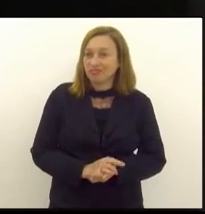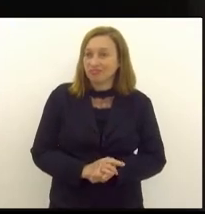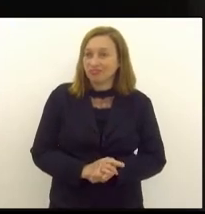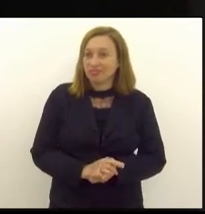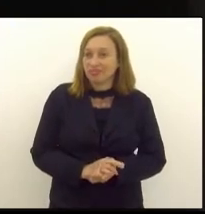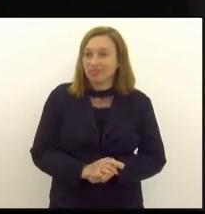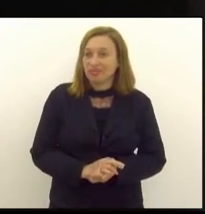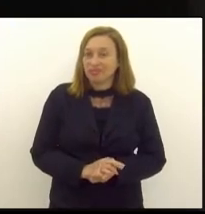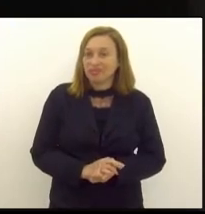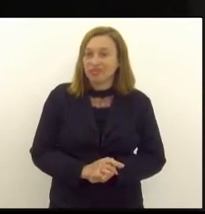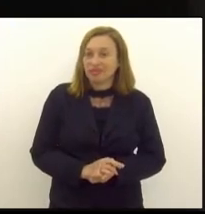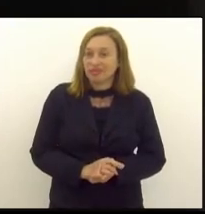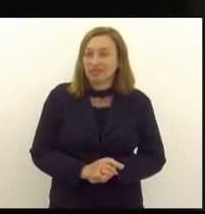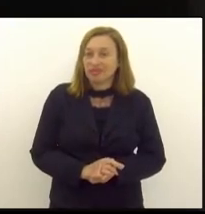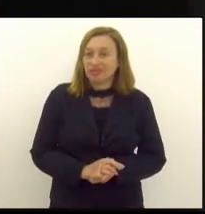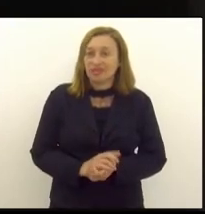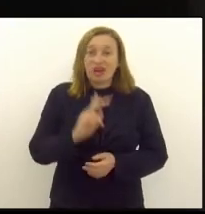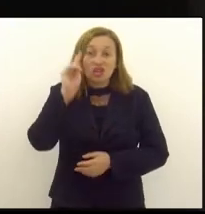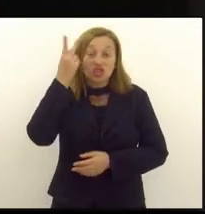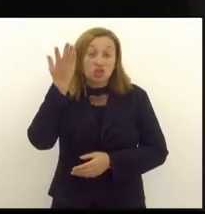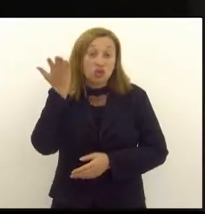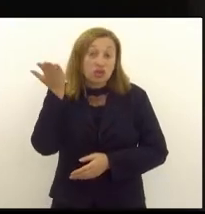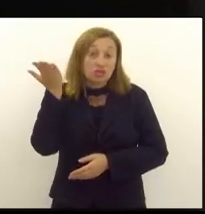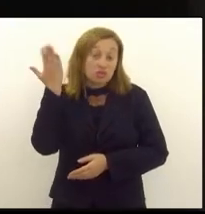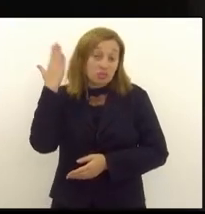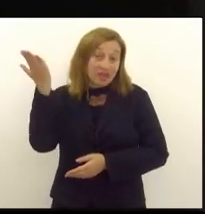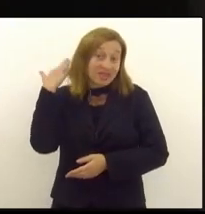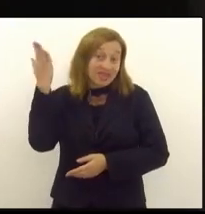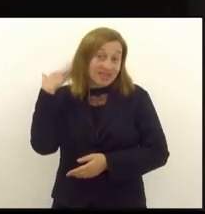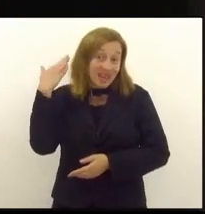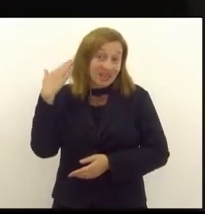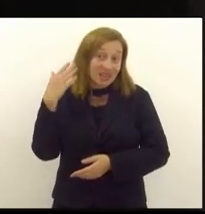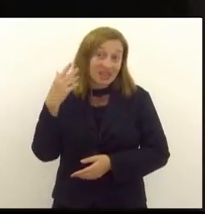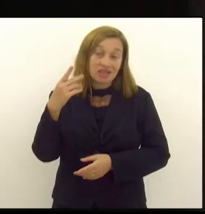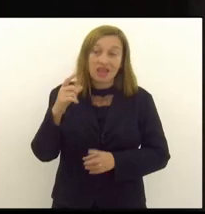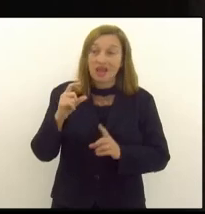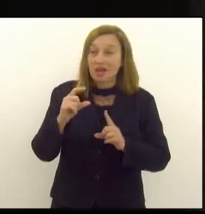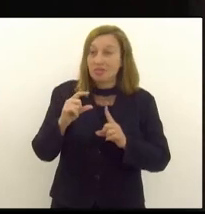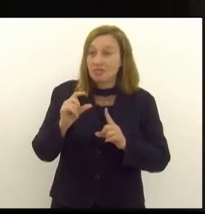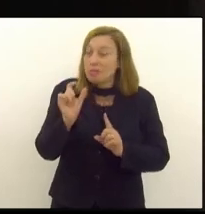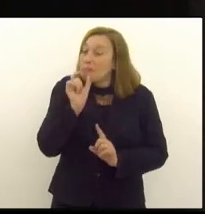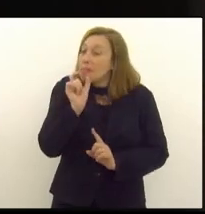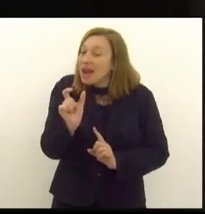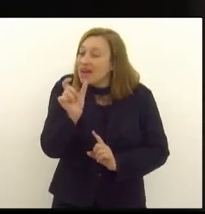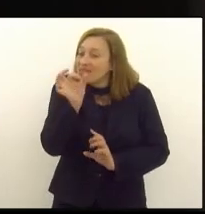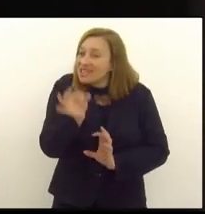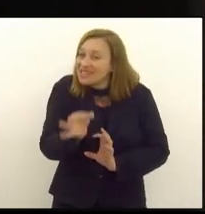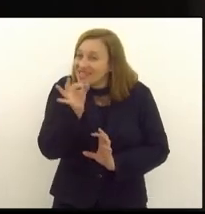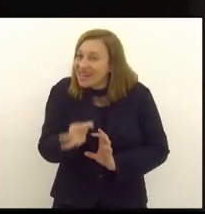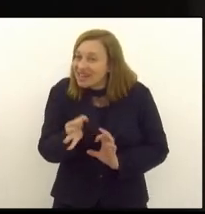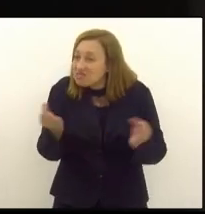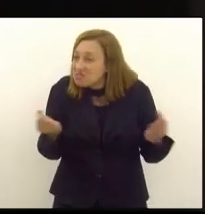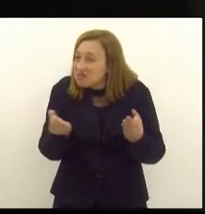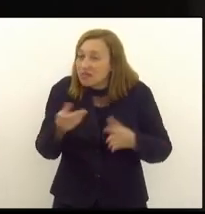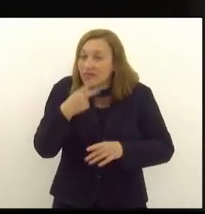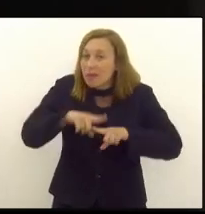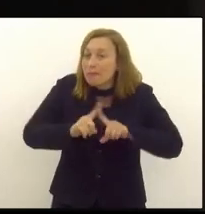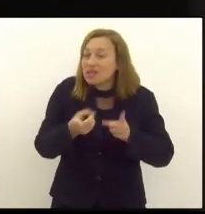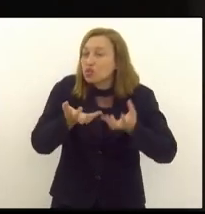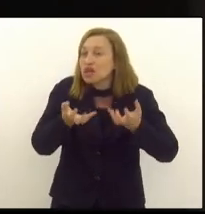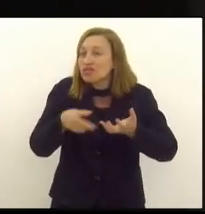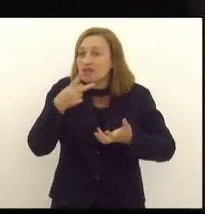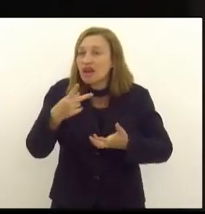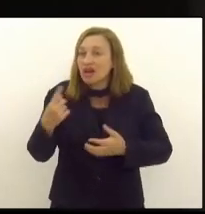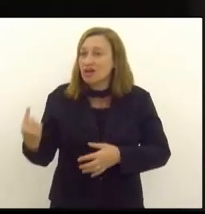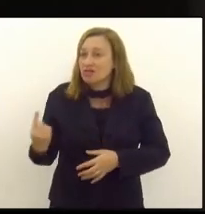meus antecessores, eu não tenho a palavra letrada aqui para tão brilhantemente dizer, mas eu quero dizer que eu